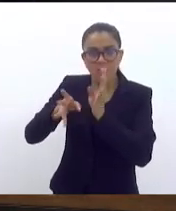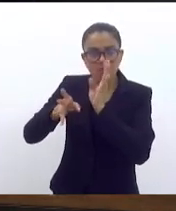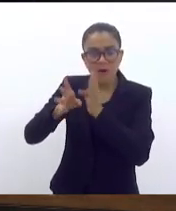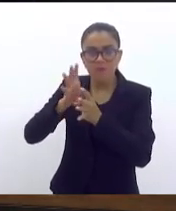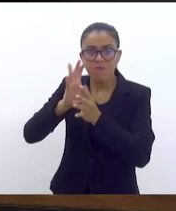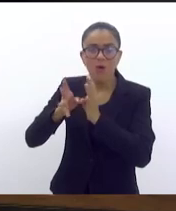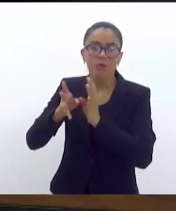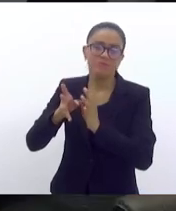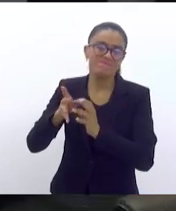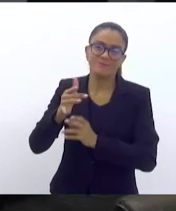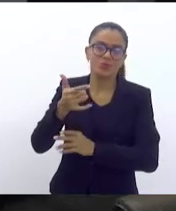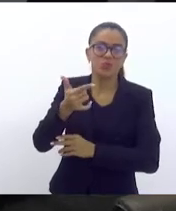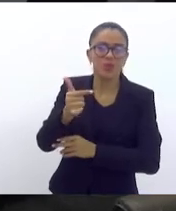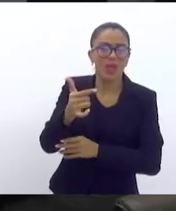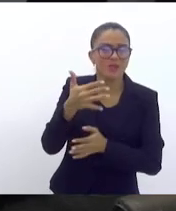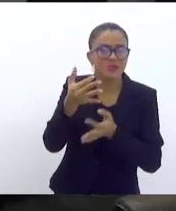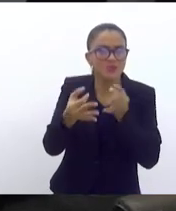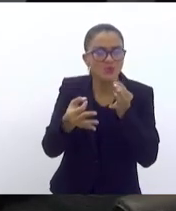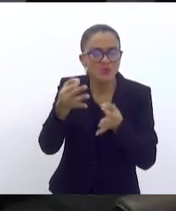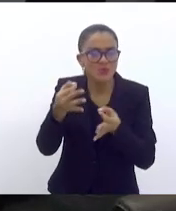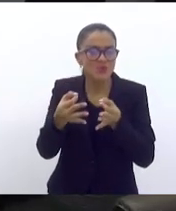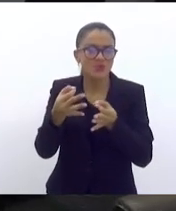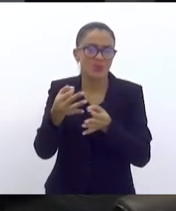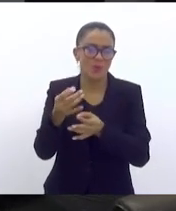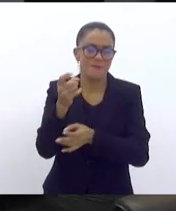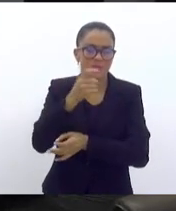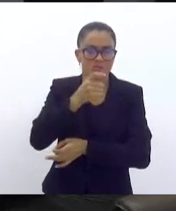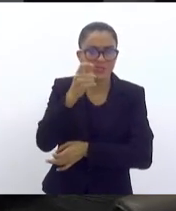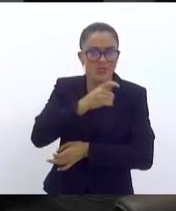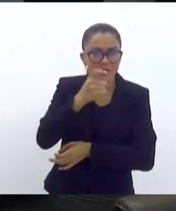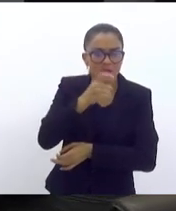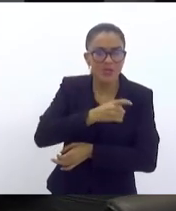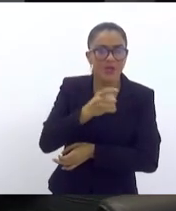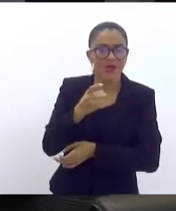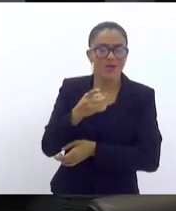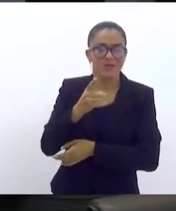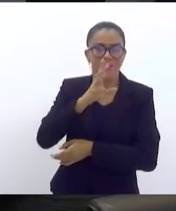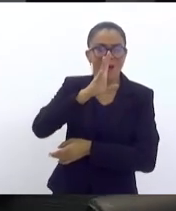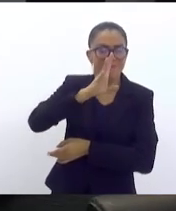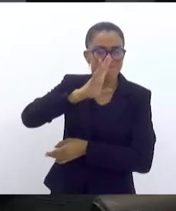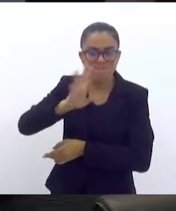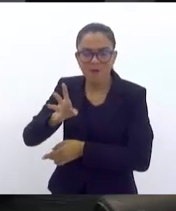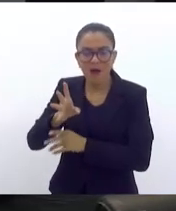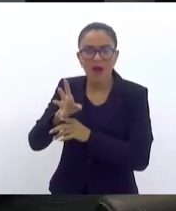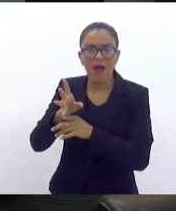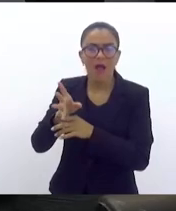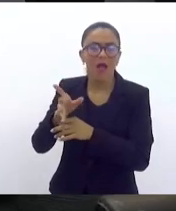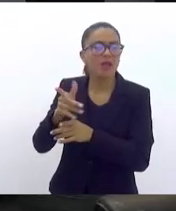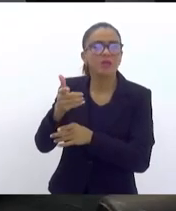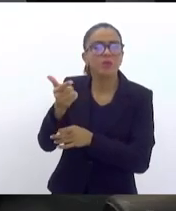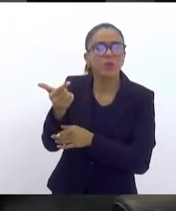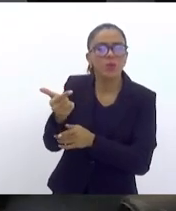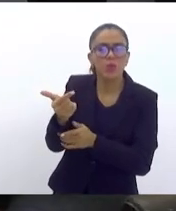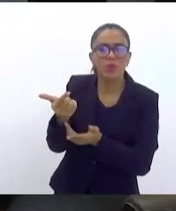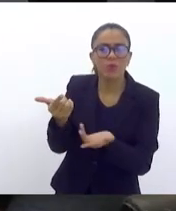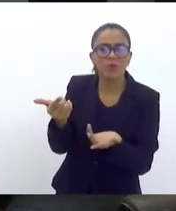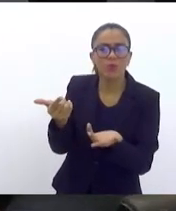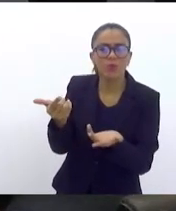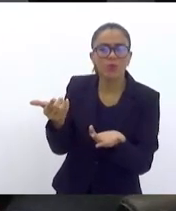injusta uma acusação mentirosa uma acusação daqueles que não reconhecem